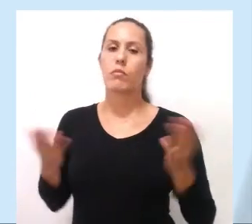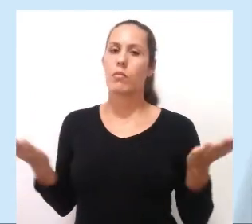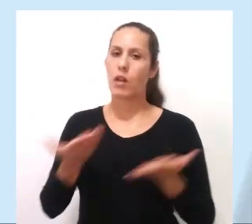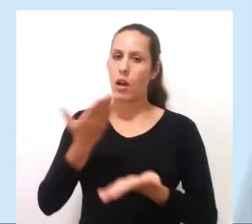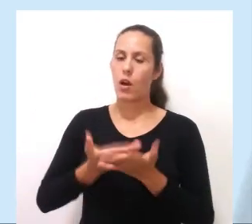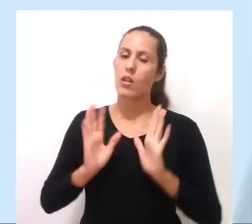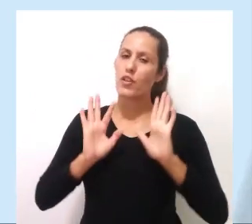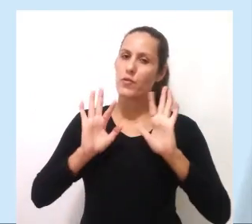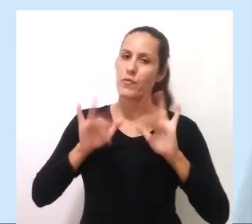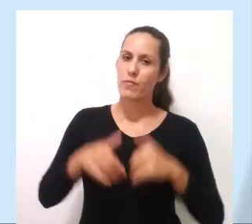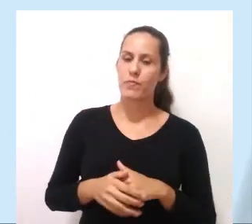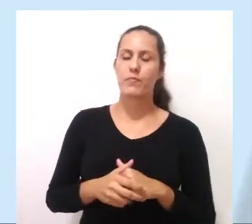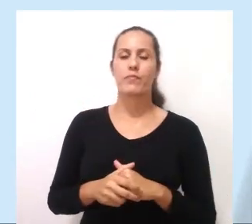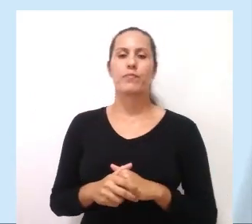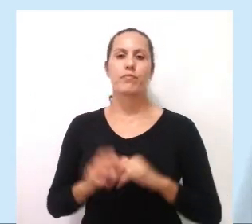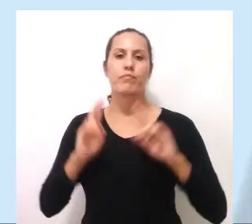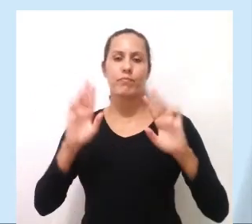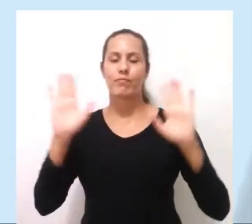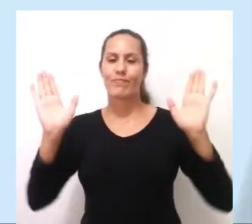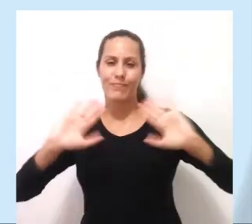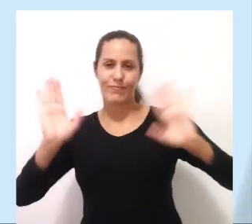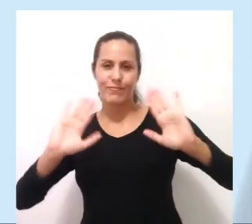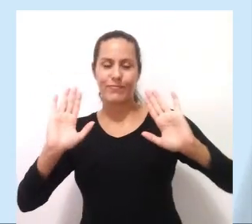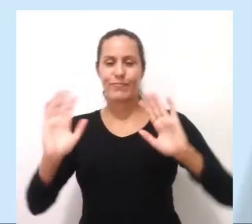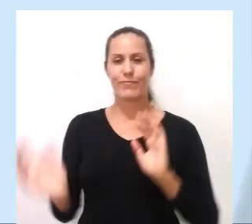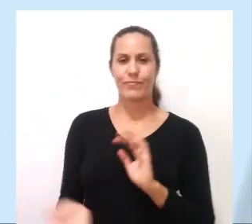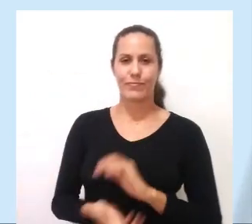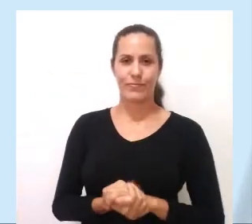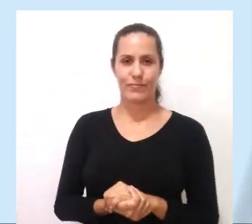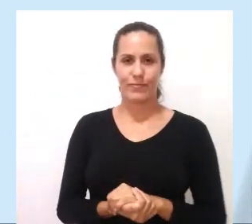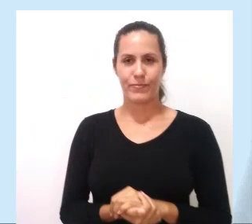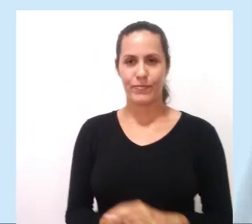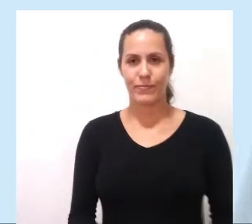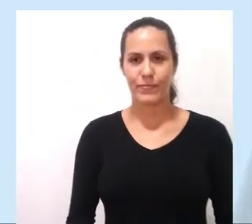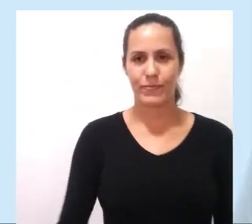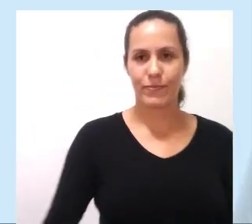seu futuro. Por hoje eu vou ficando por aqui e até a próxima aula.